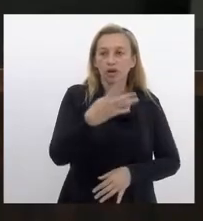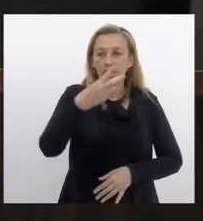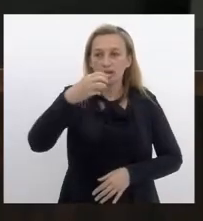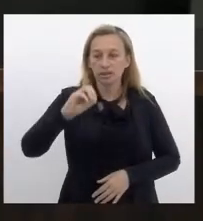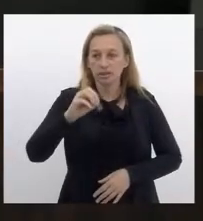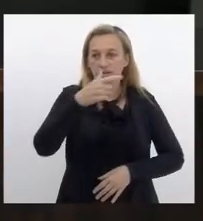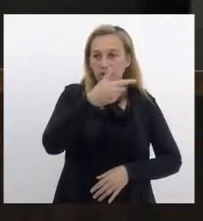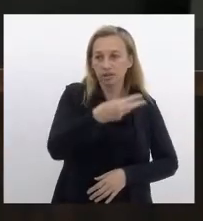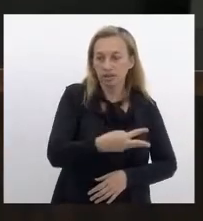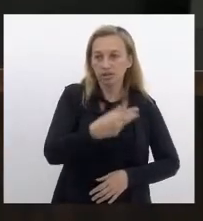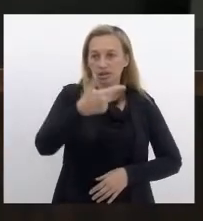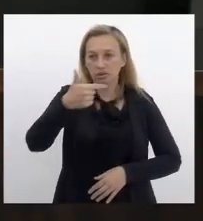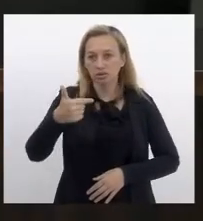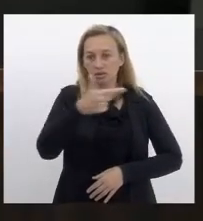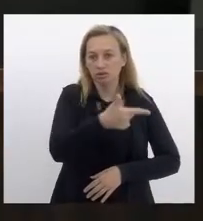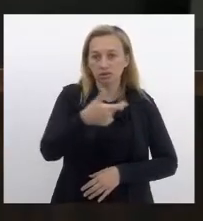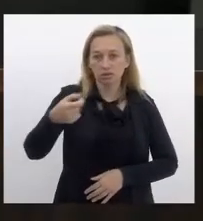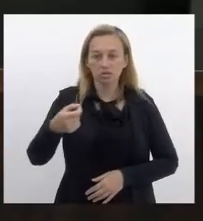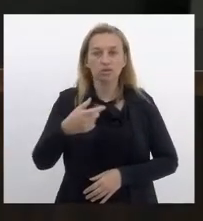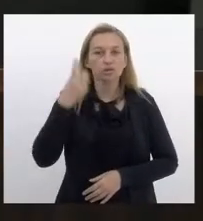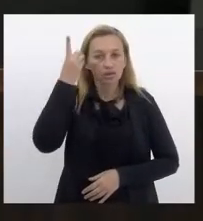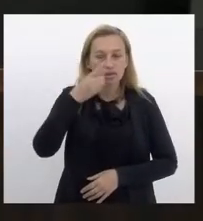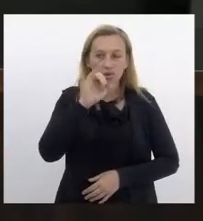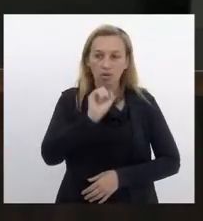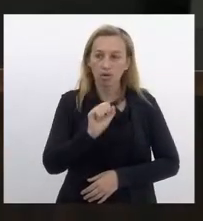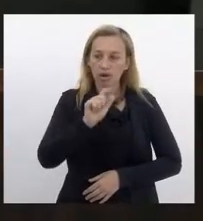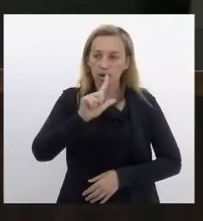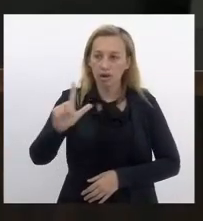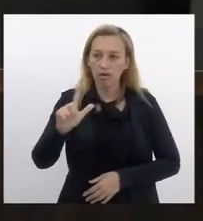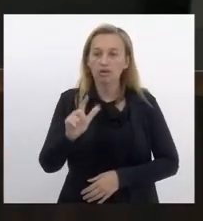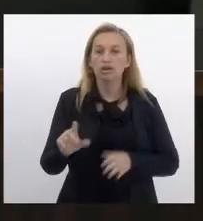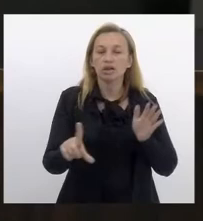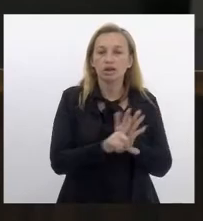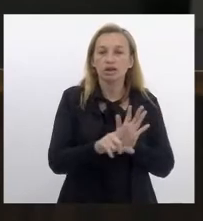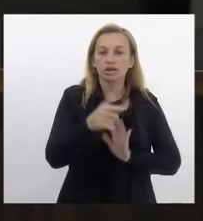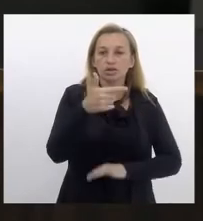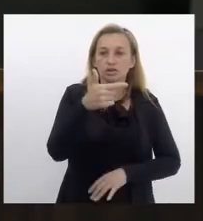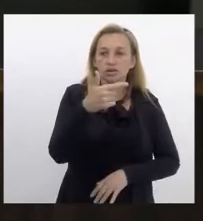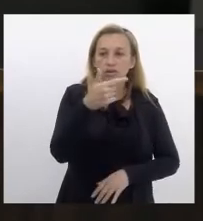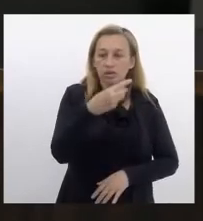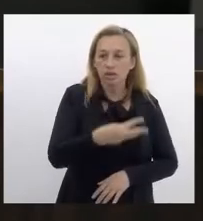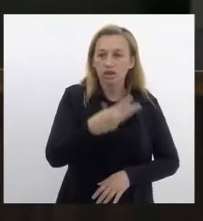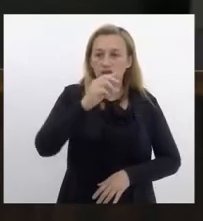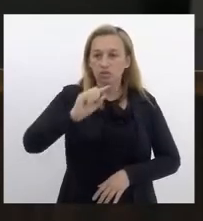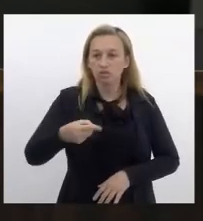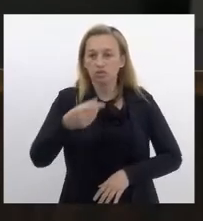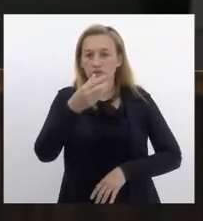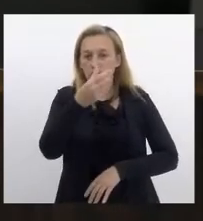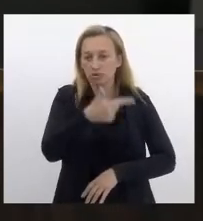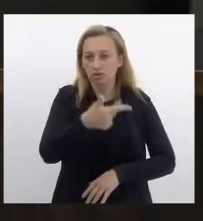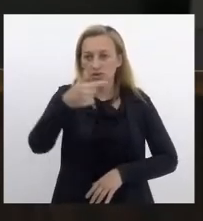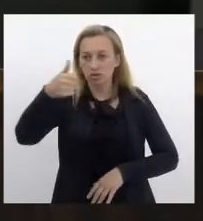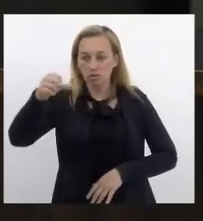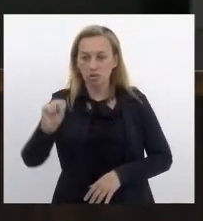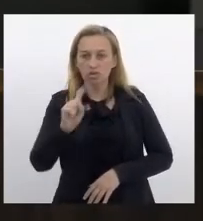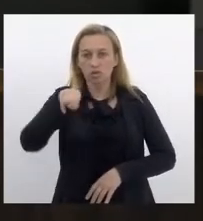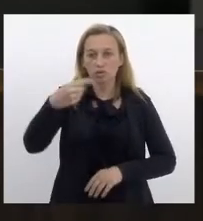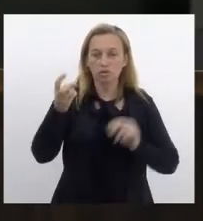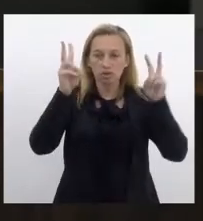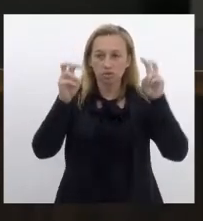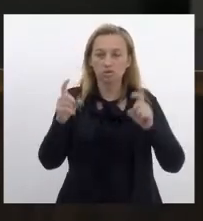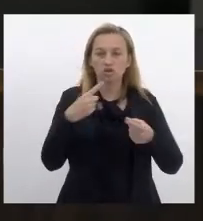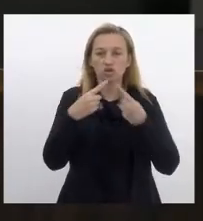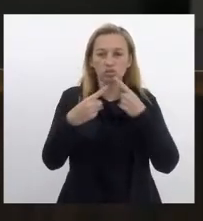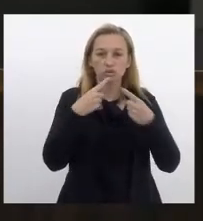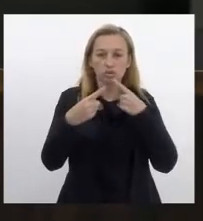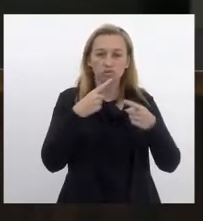doutor Deodalto e Noel de Carvalho, que dá a nova redação à Lei 3.528, de 9 de janeiro de 2001, da outras providências. Em